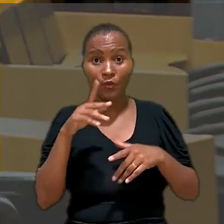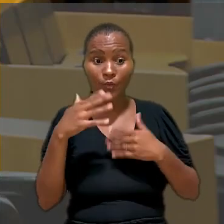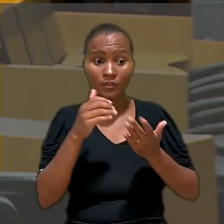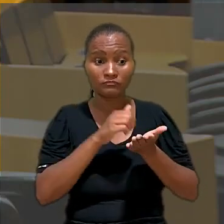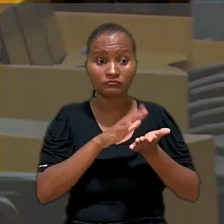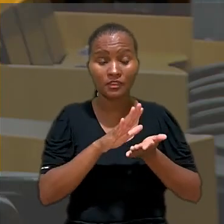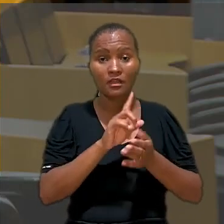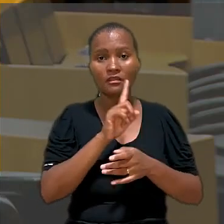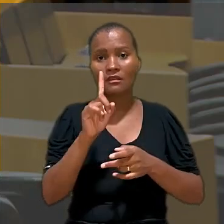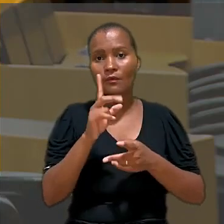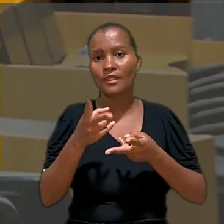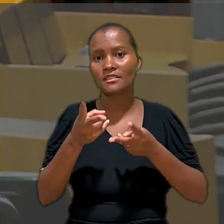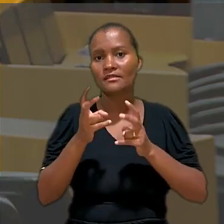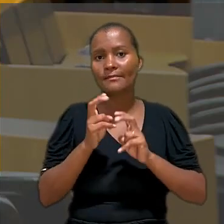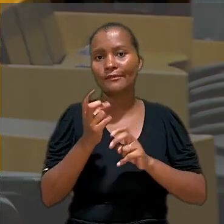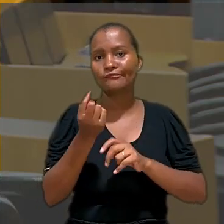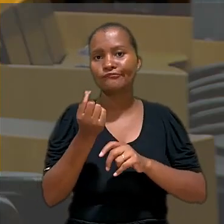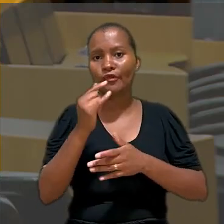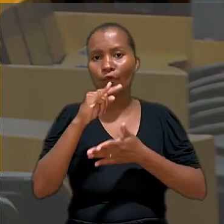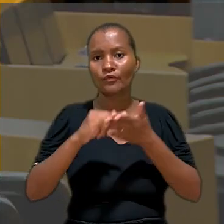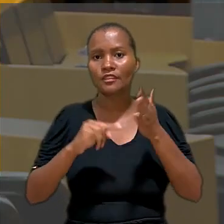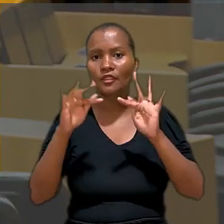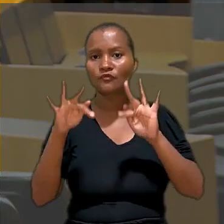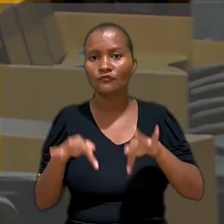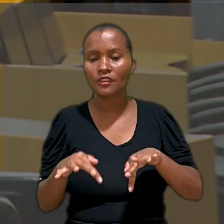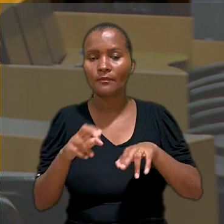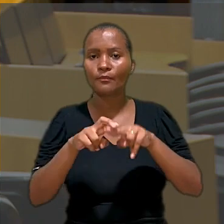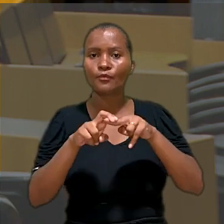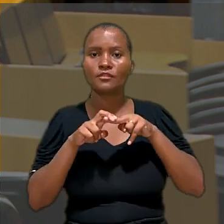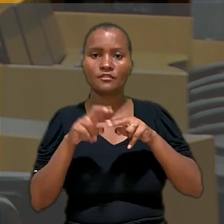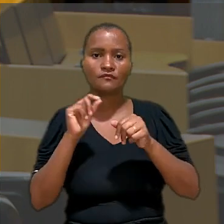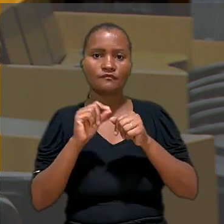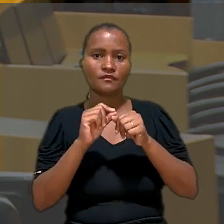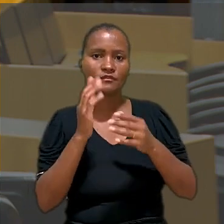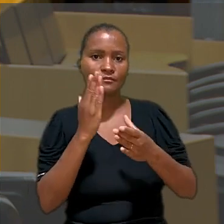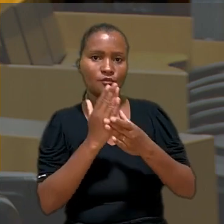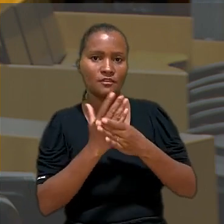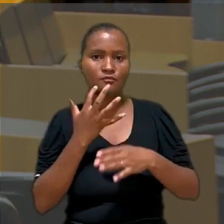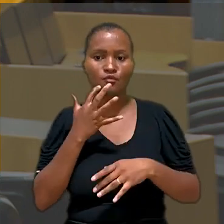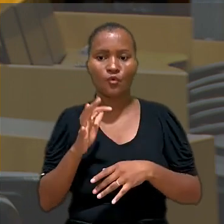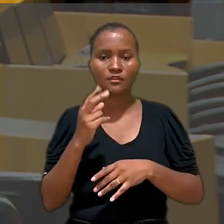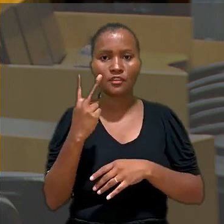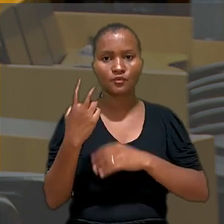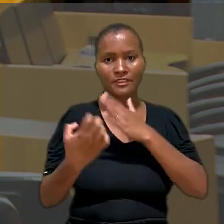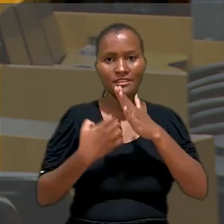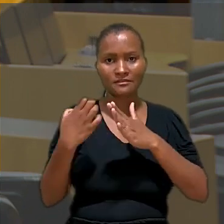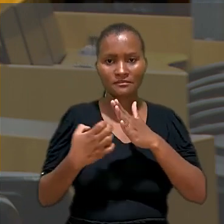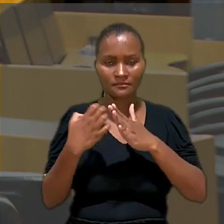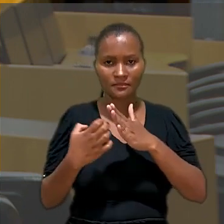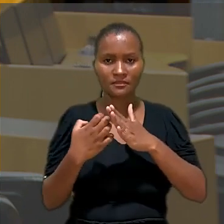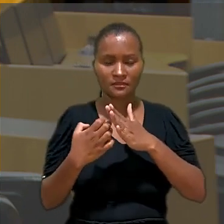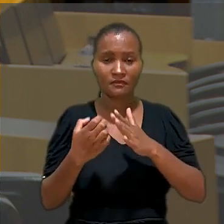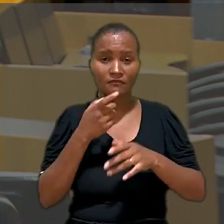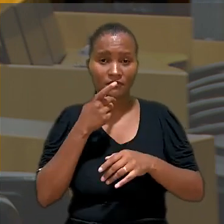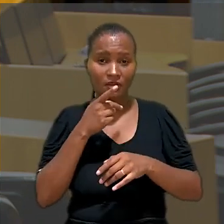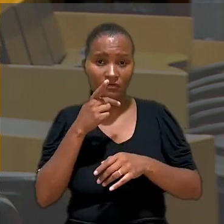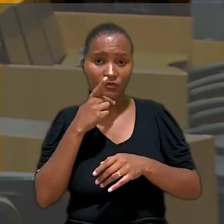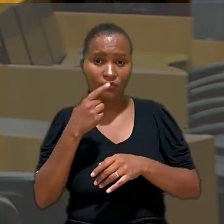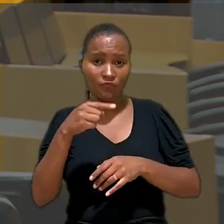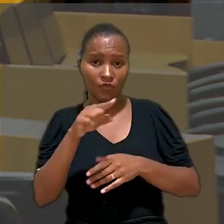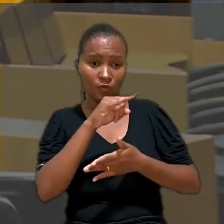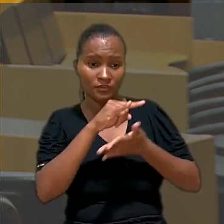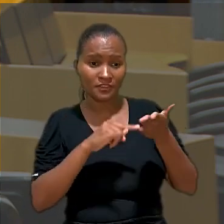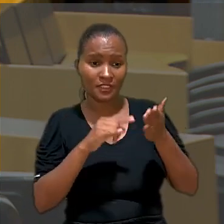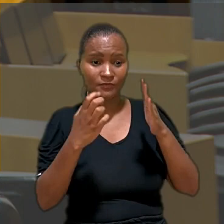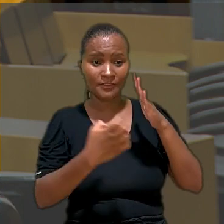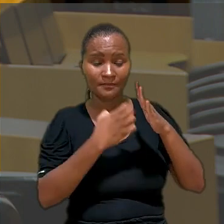ser dispensado, não recebeu as verbas rescisórias e, por isso, ajuizou a ação contra as duas empresas. Argumentou que, embora